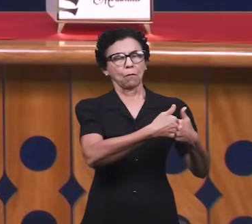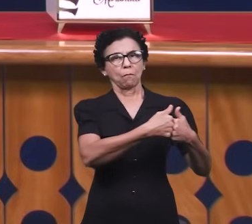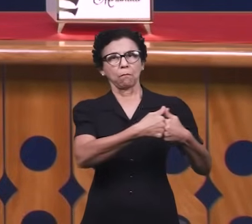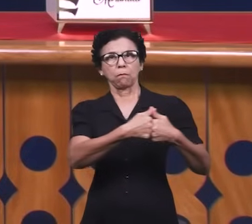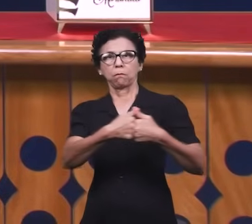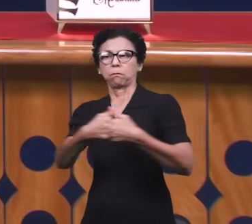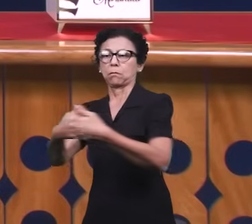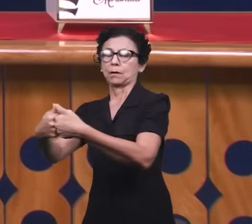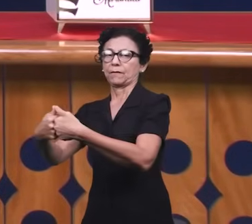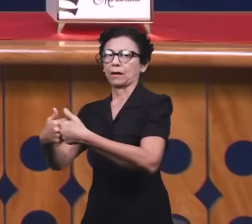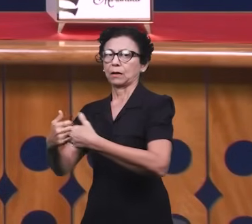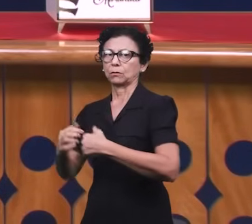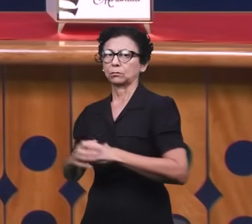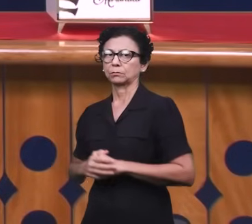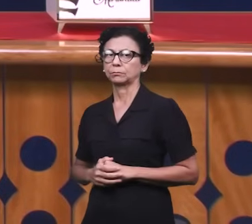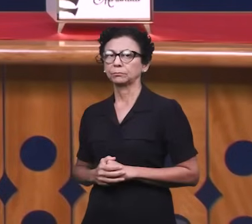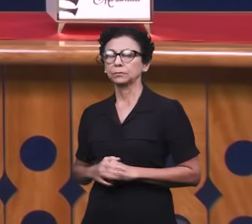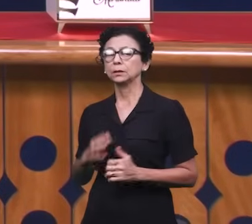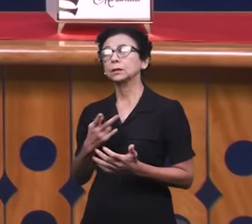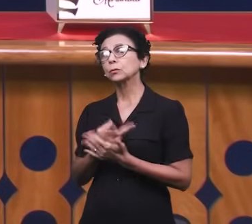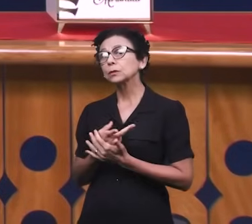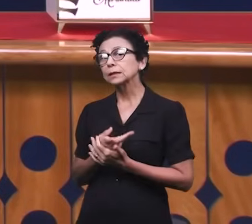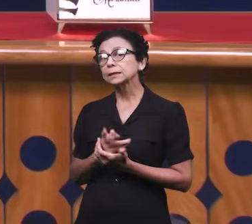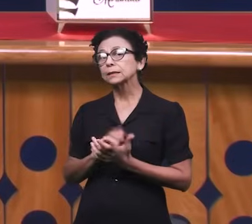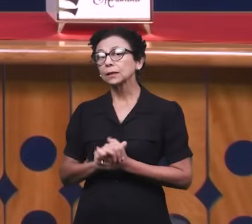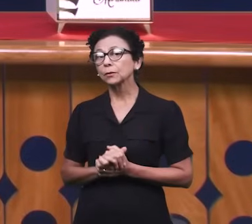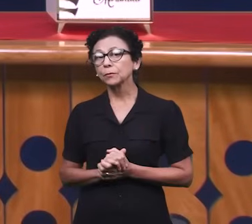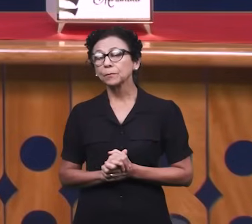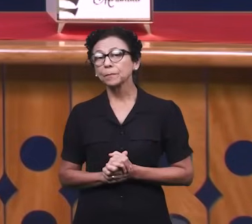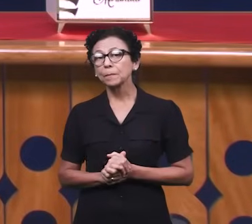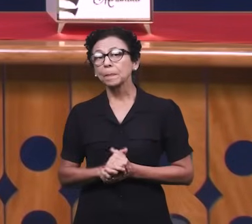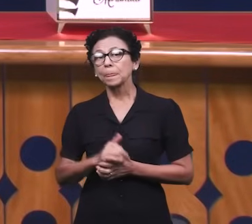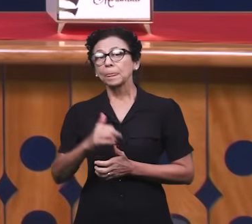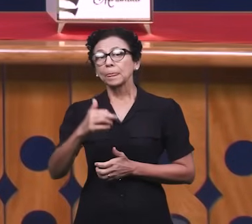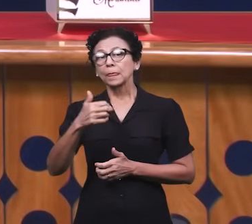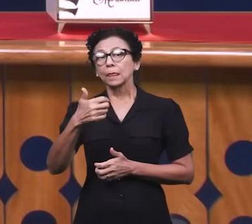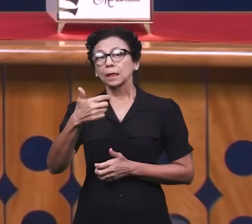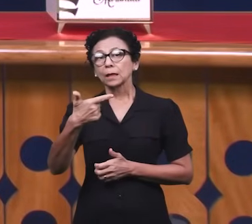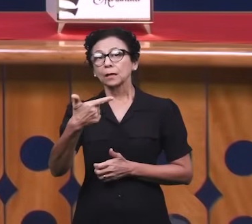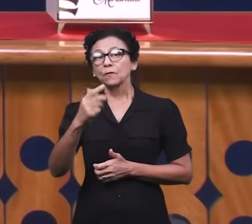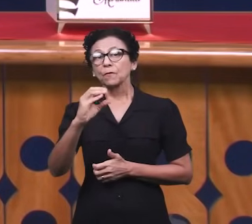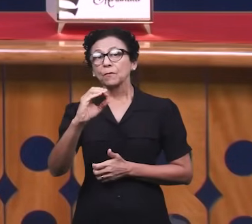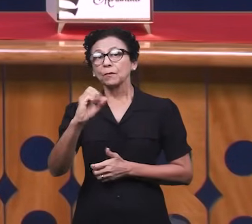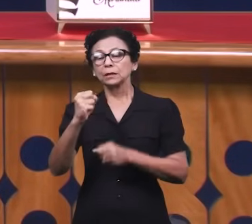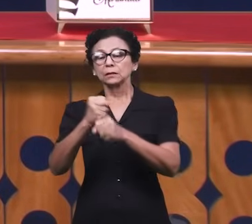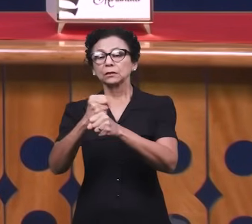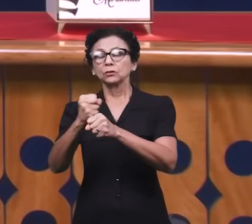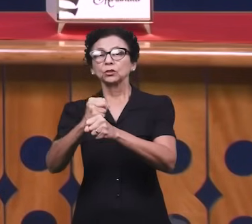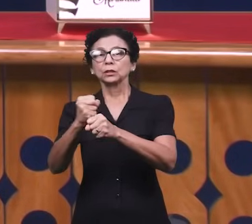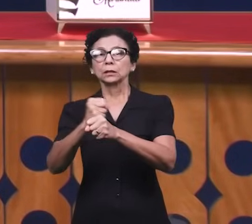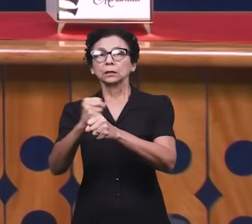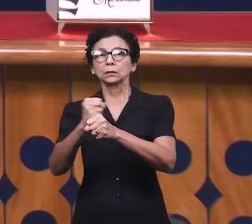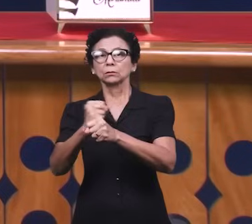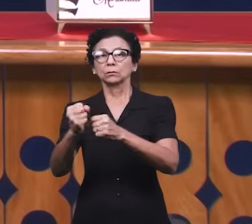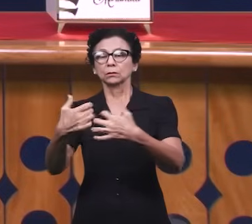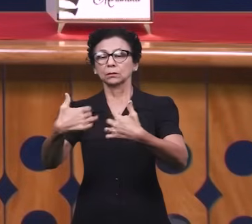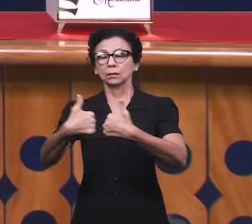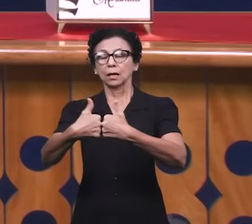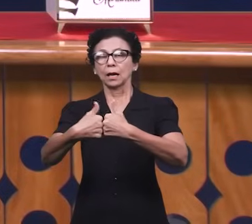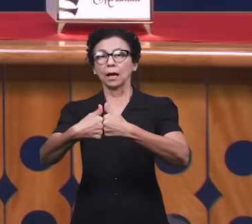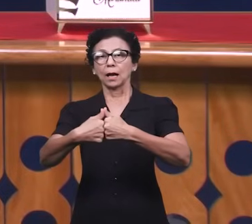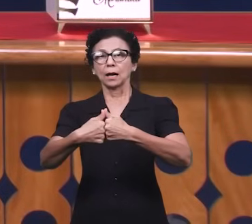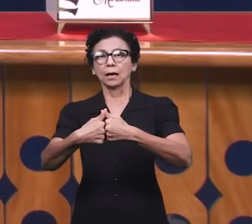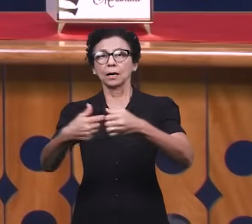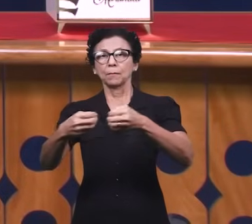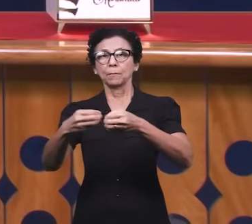anos na cidade de Gibeá, era próxima de Jerusalém, relativamente próxima de Jerusalém.